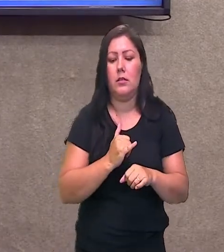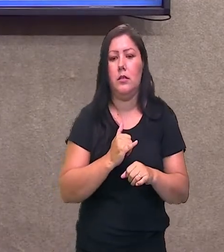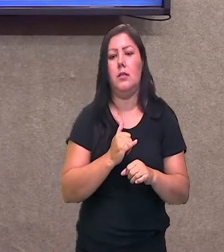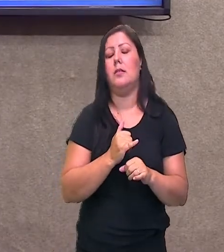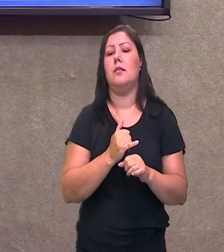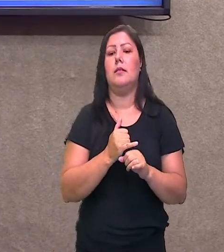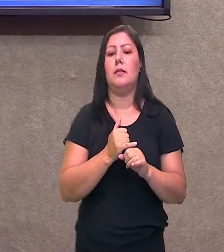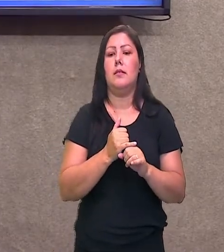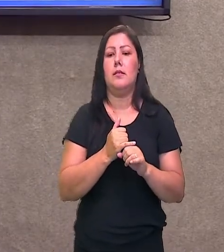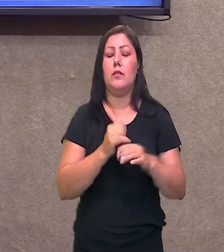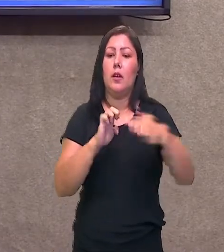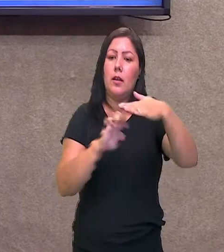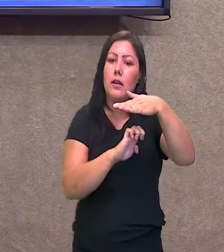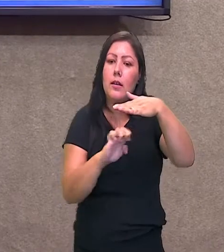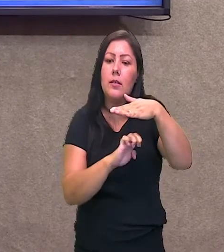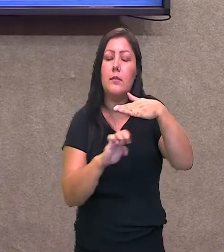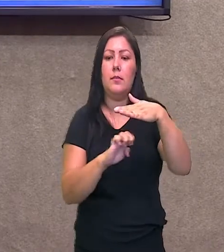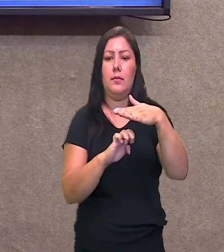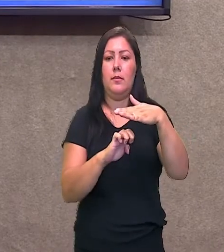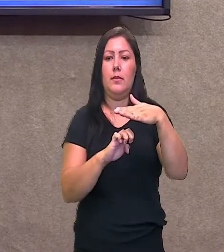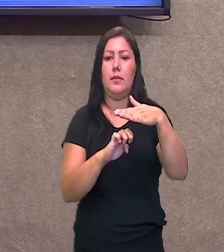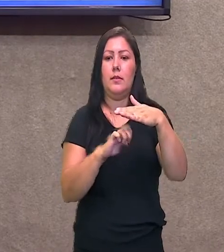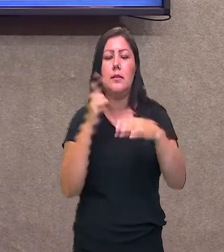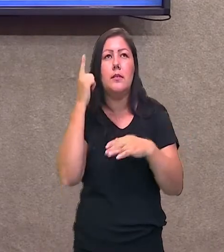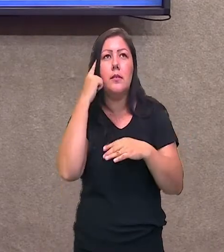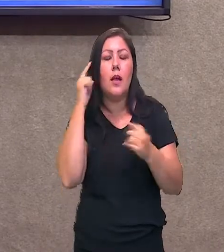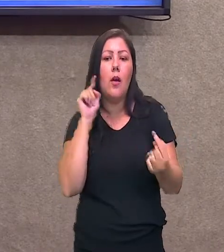que visavam